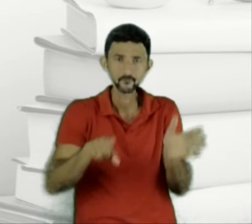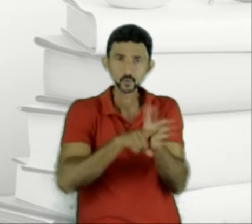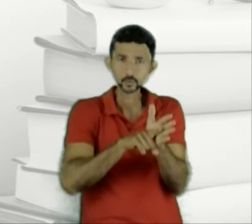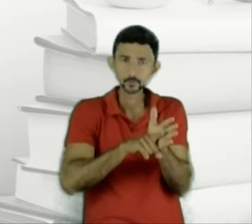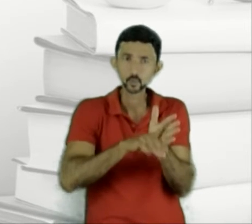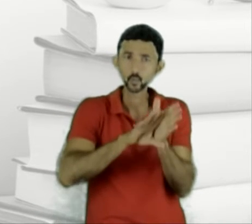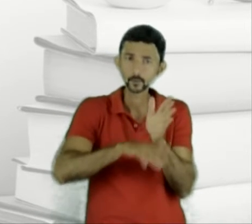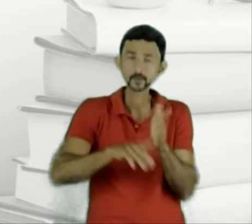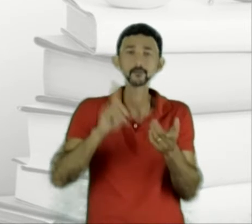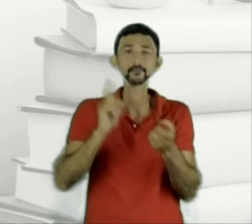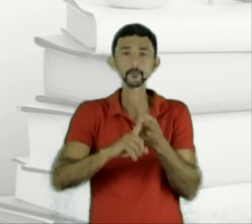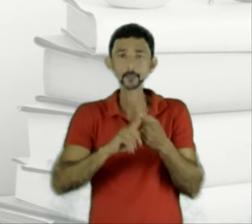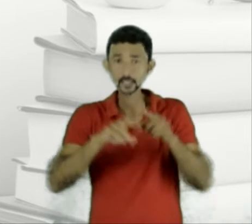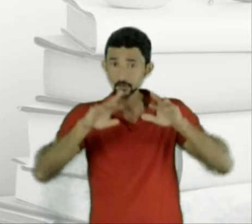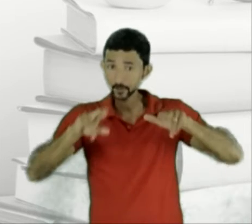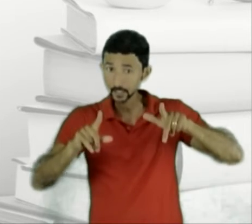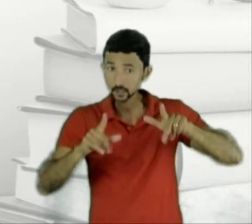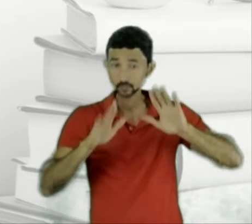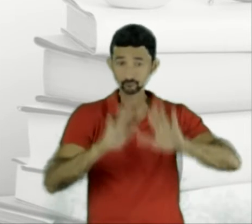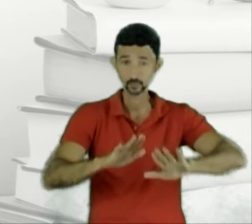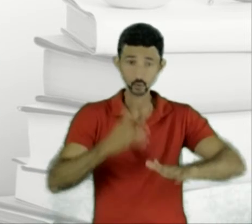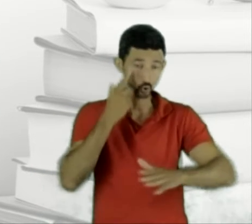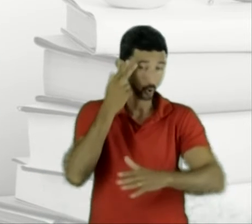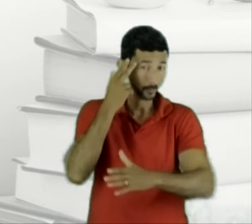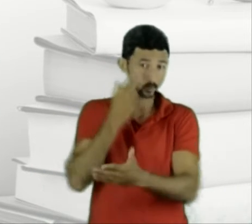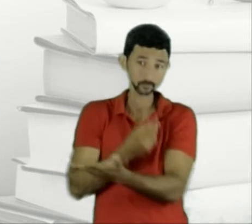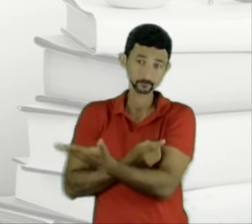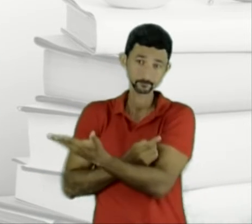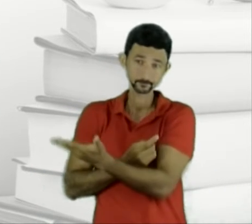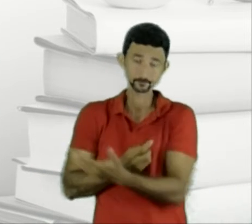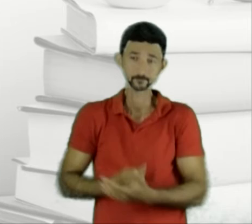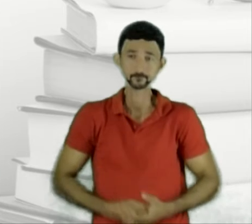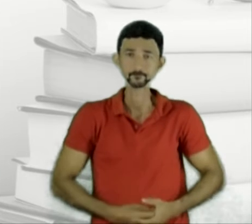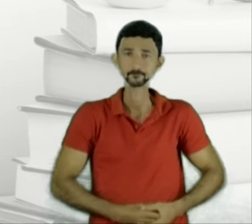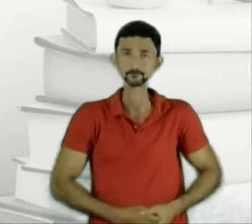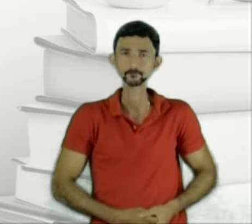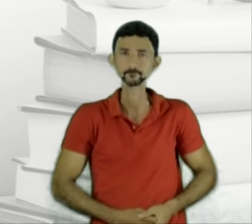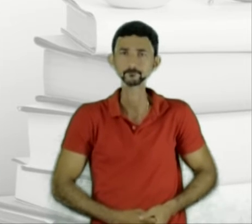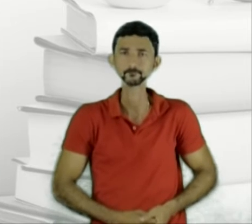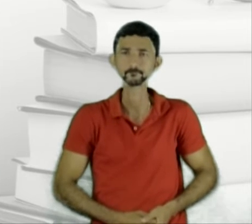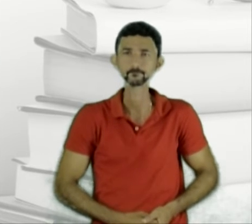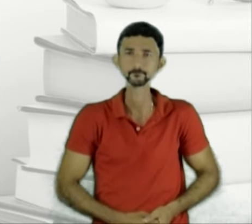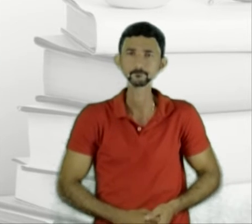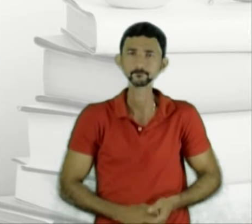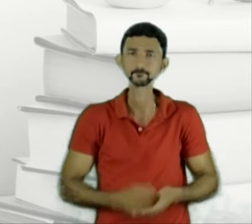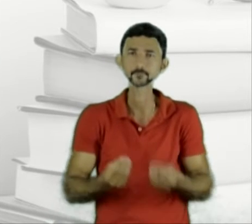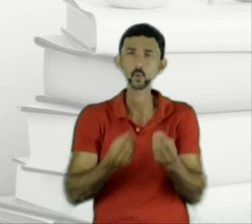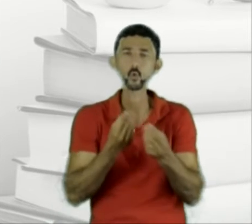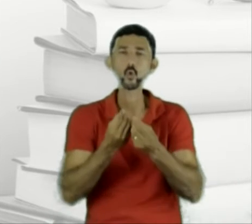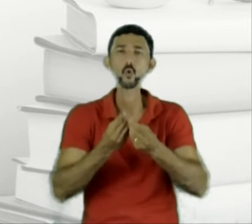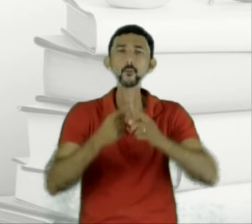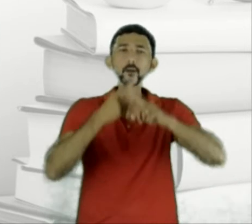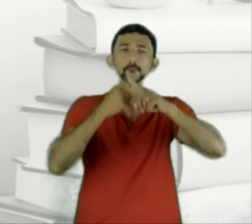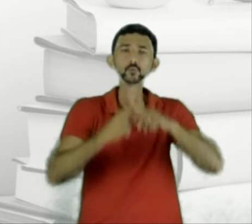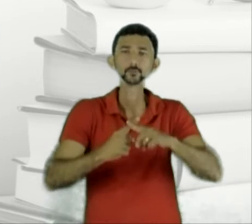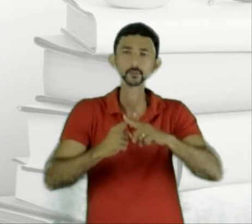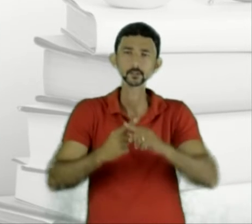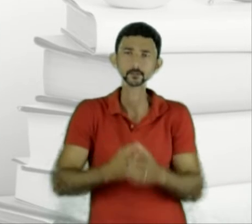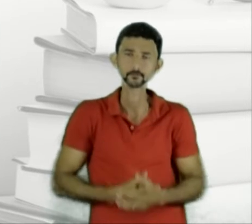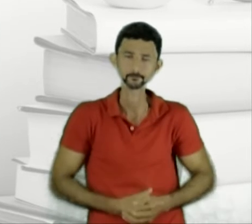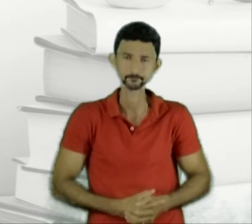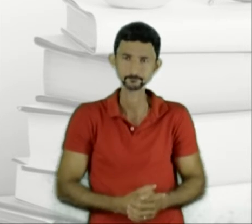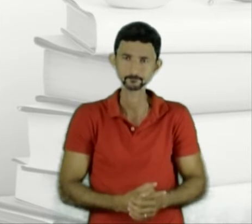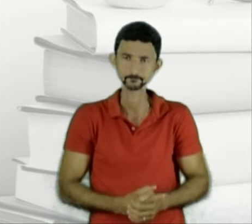subtrair também, não são semelhantes, eu deixo dessa maneira. Agora, vamos entender como é a multiplicação